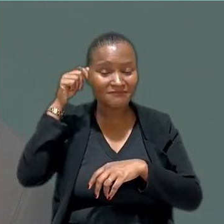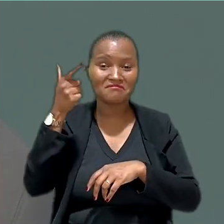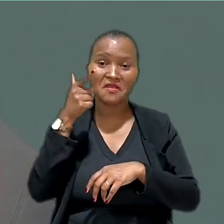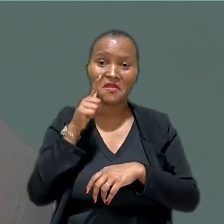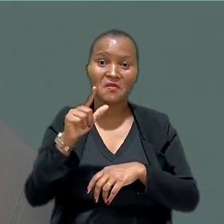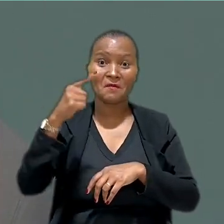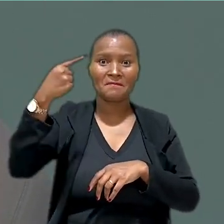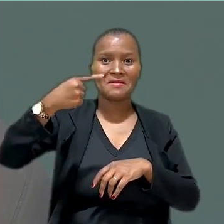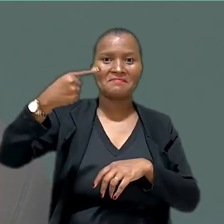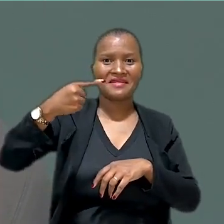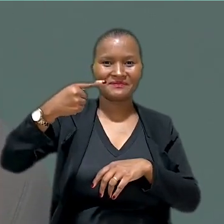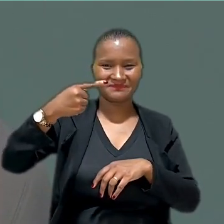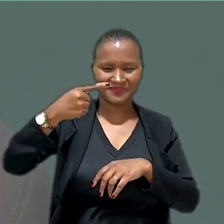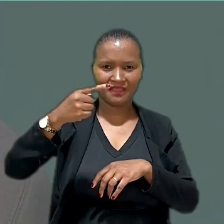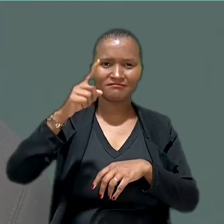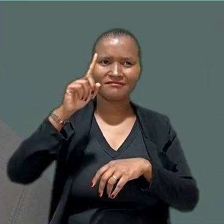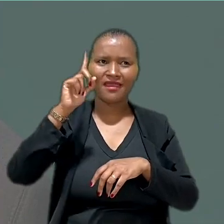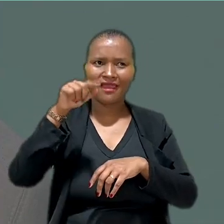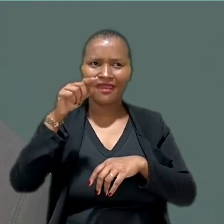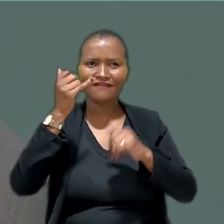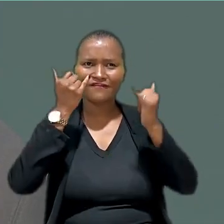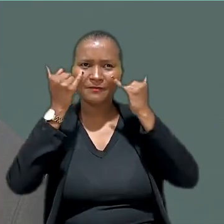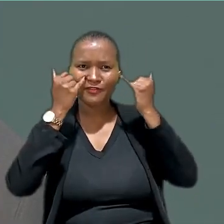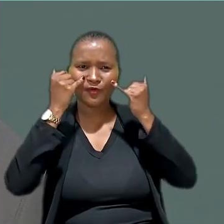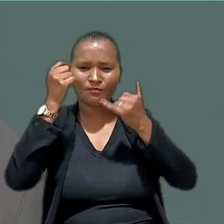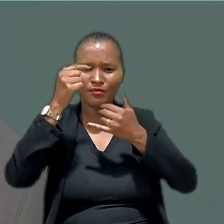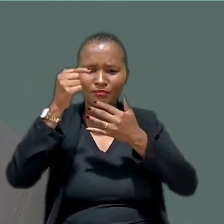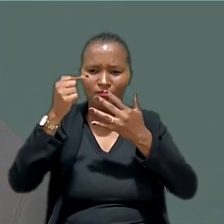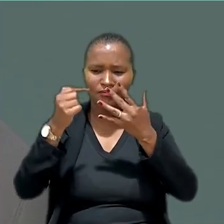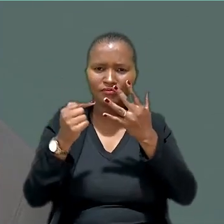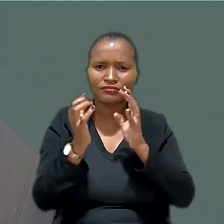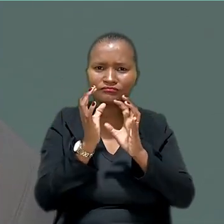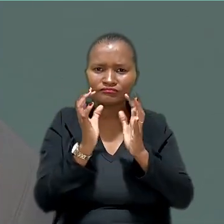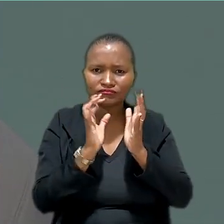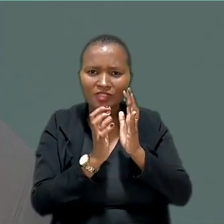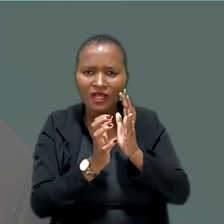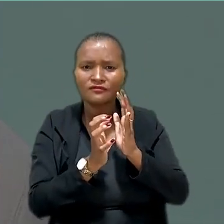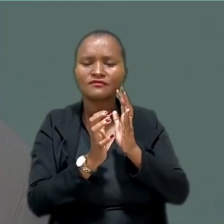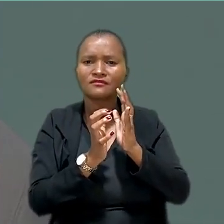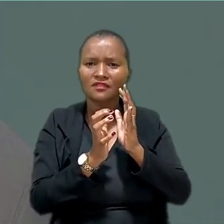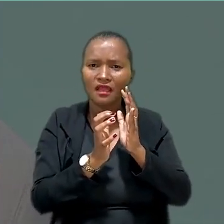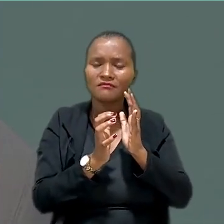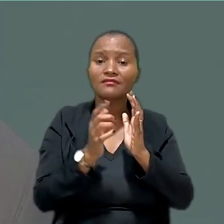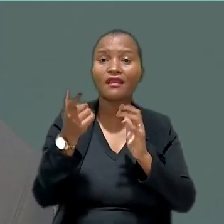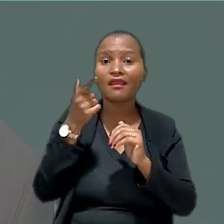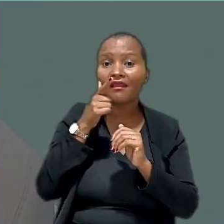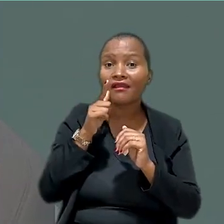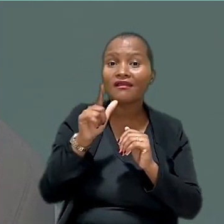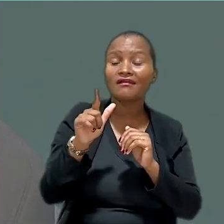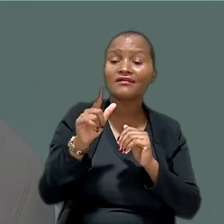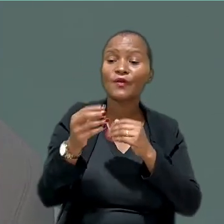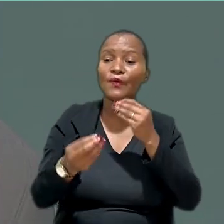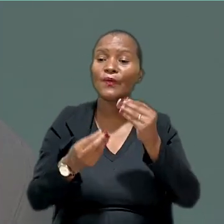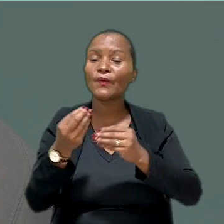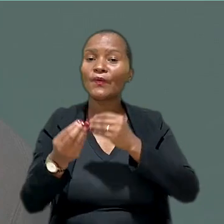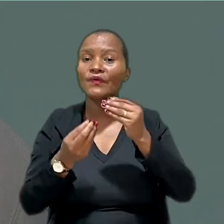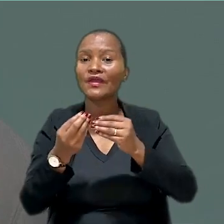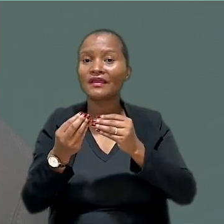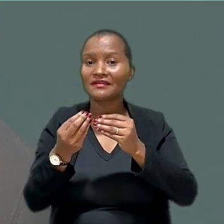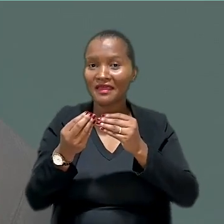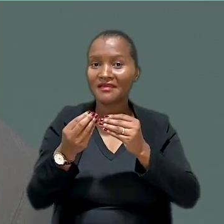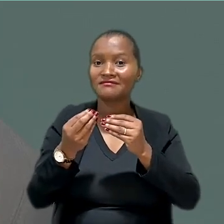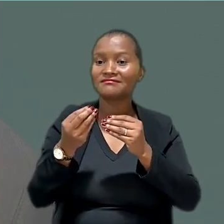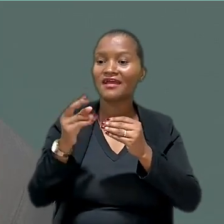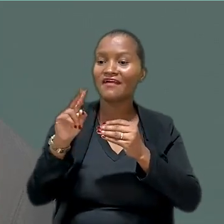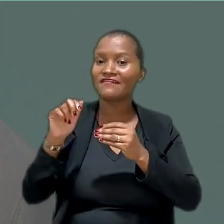Então, é todo um conjunto de dados que são mapeados e garantem a aferição do desempenho da vara